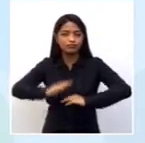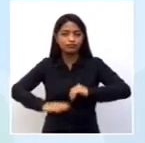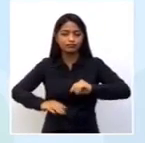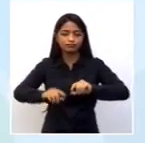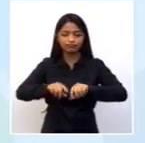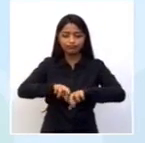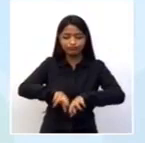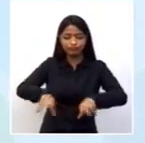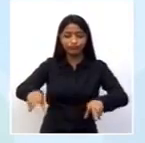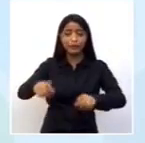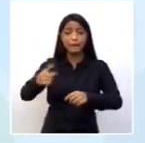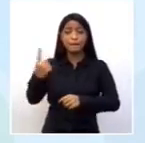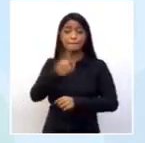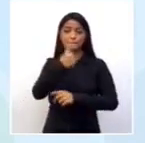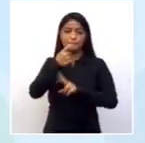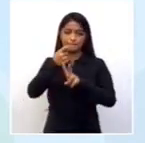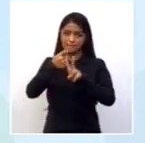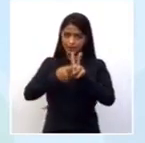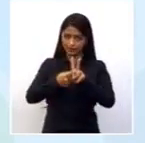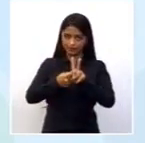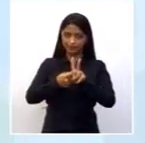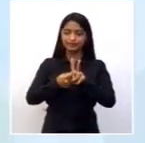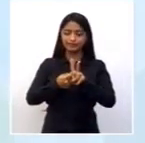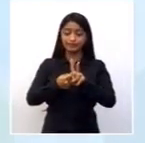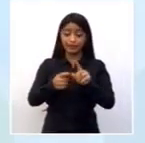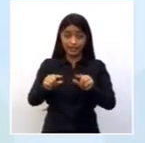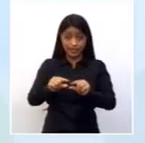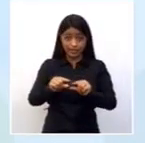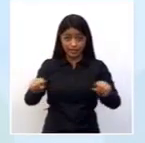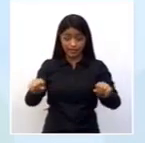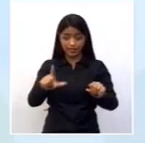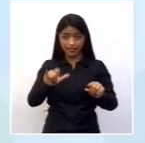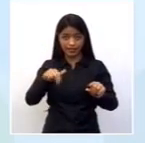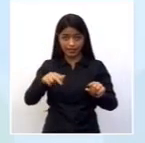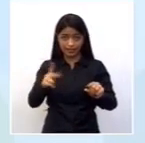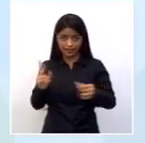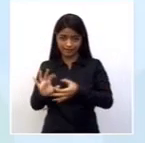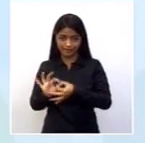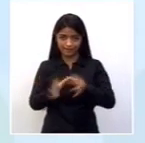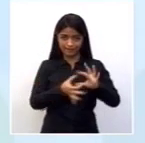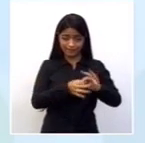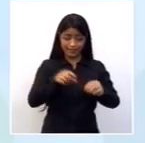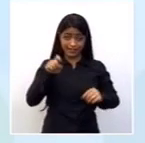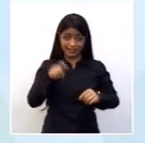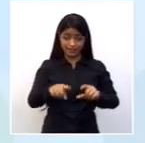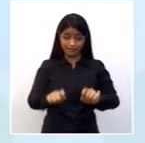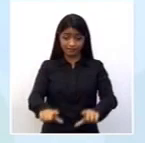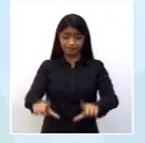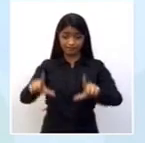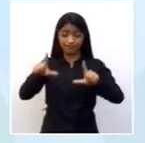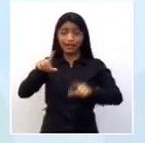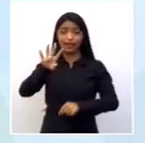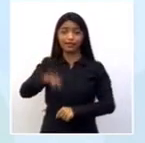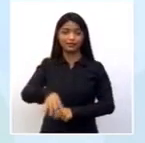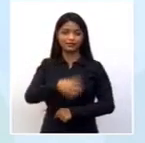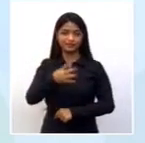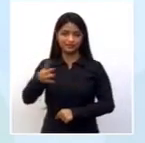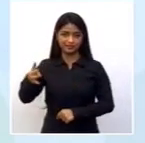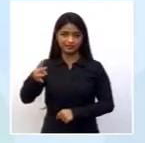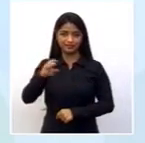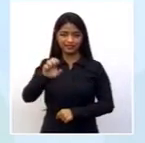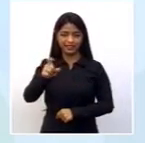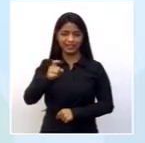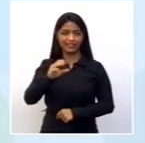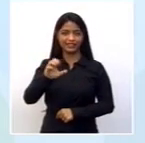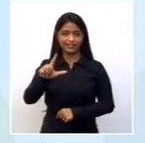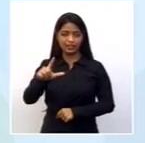primeiro bimestre. Ao clicar nesse link, ele vai abrir uma planilha de Excel com todas as